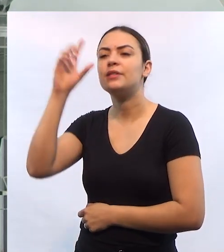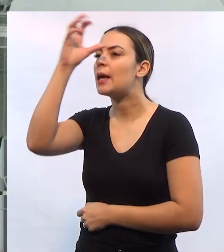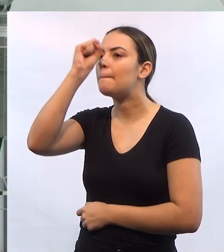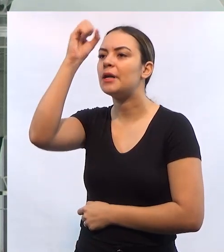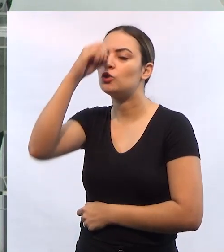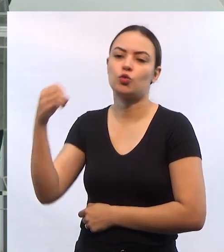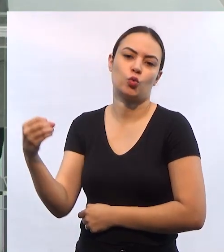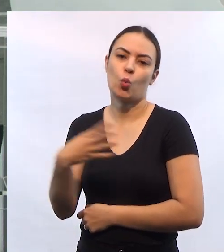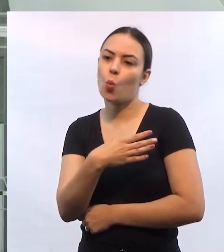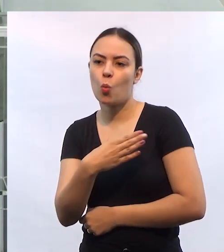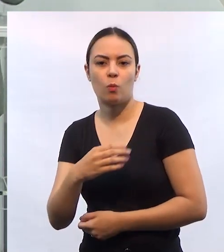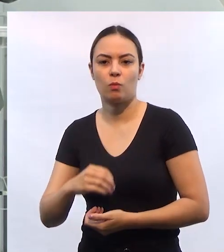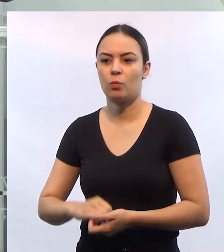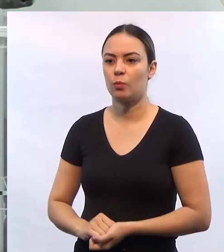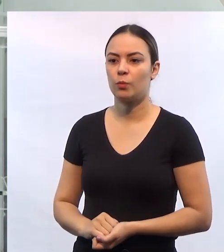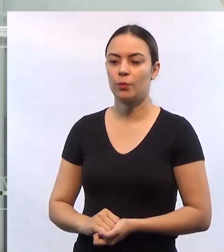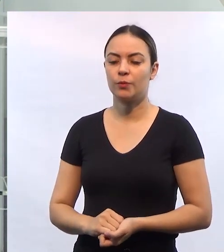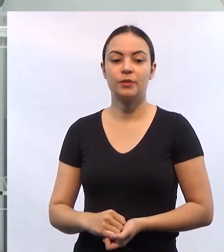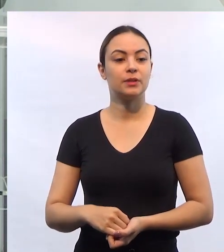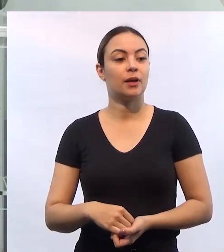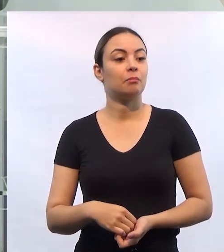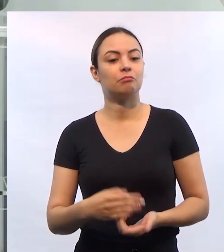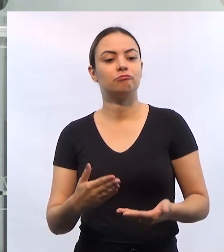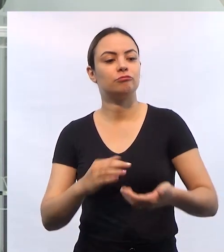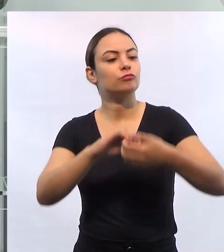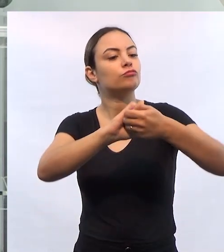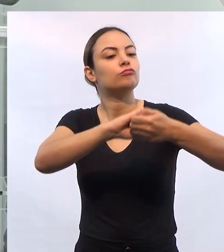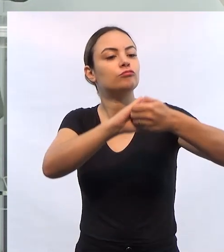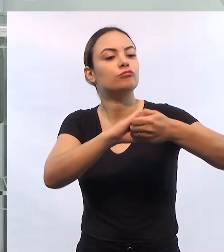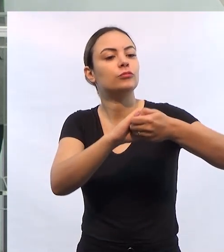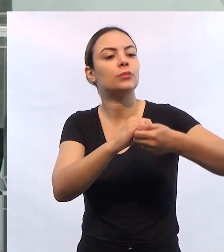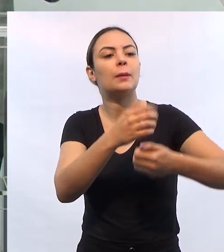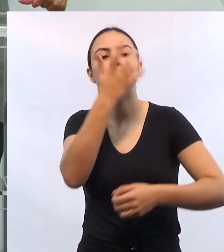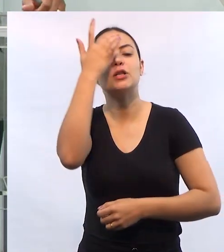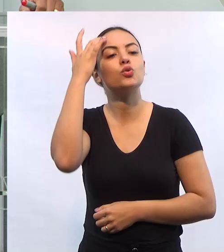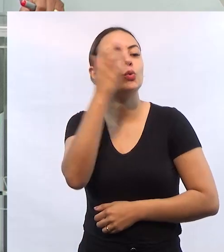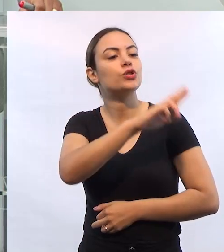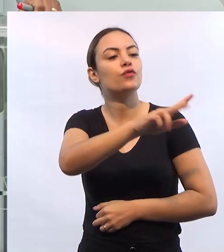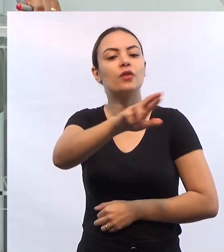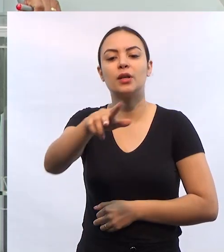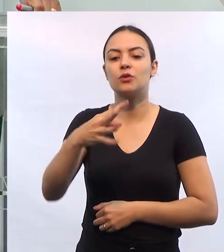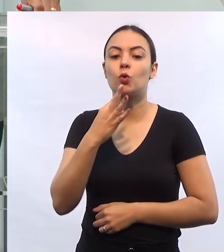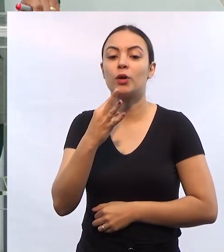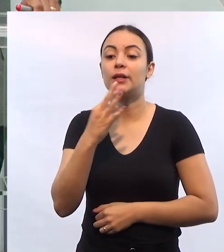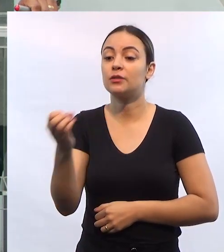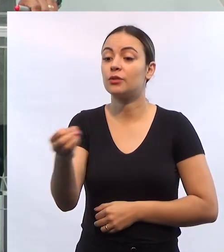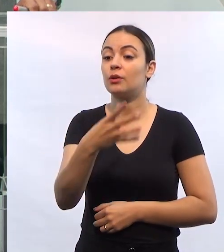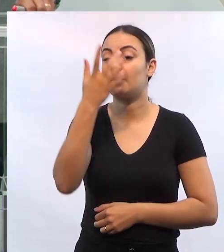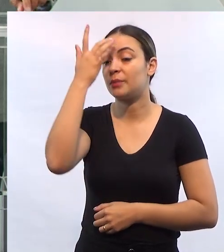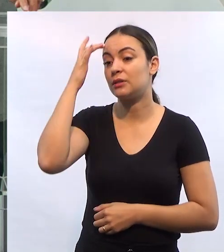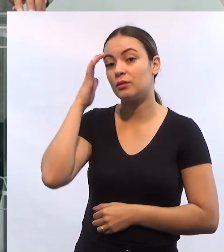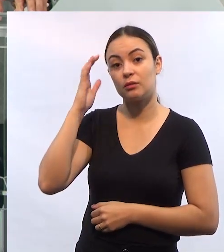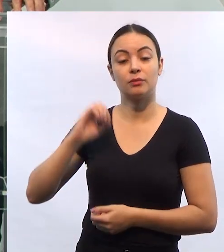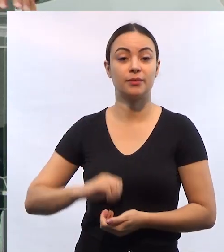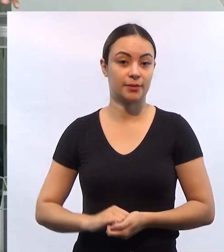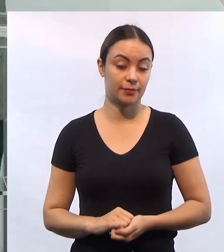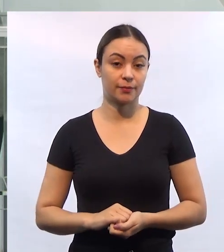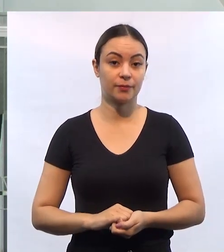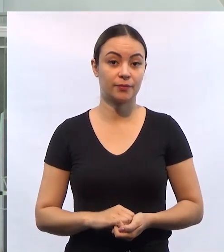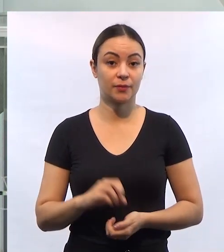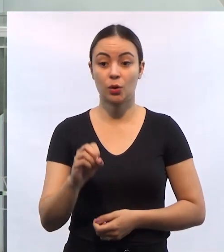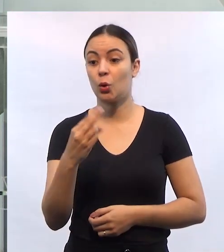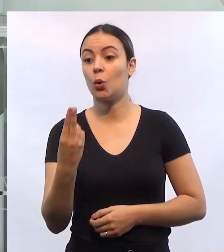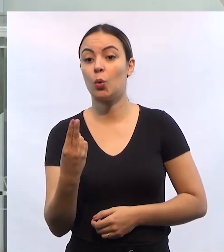coisa nova. Todo dia você fala com uma pessoa diferente. Todo dia você já acordou mais magro ou mais gordo, ou doente ou